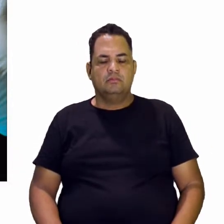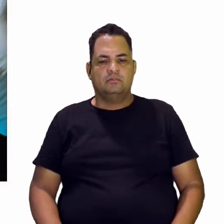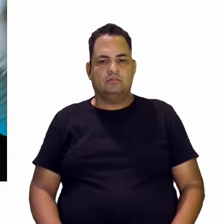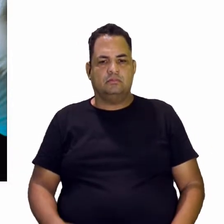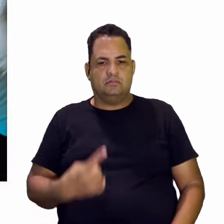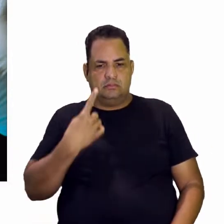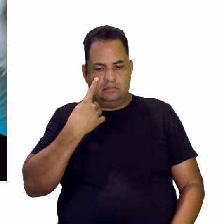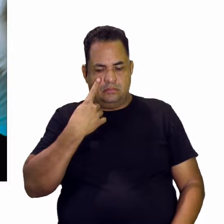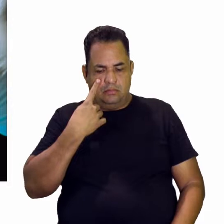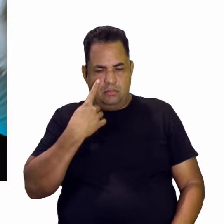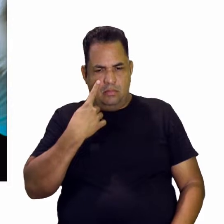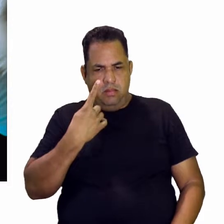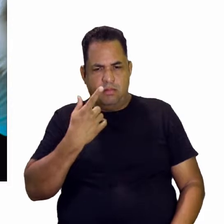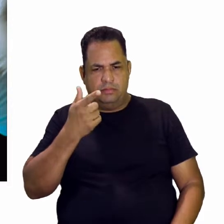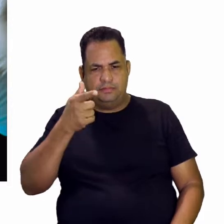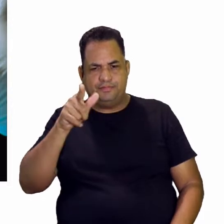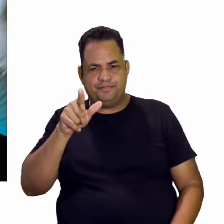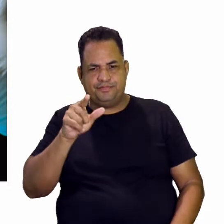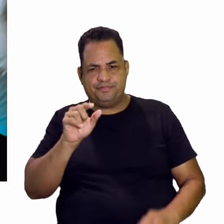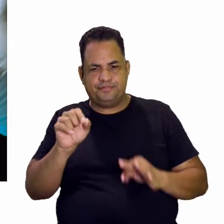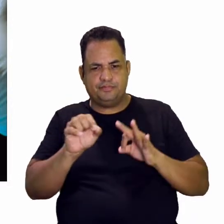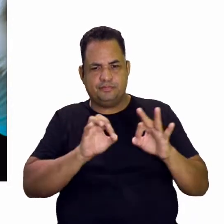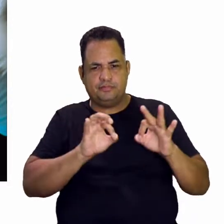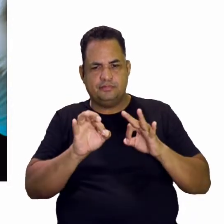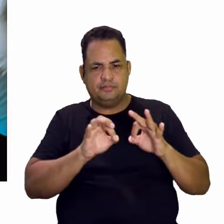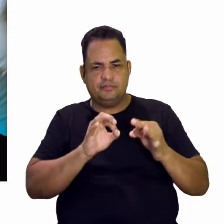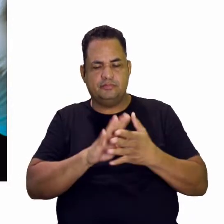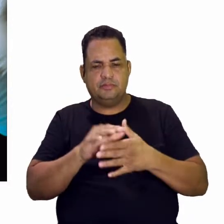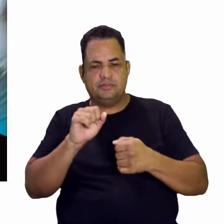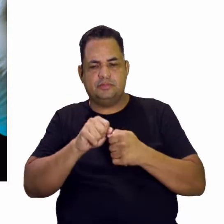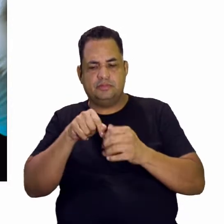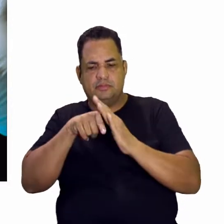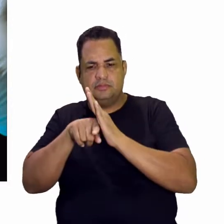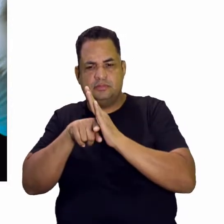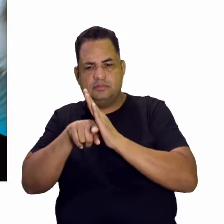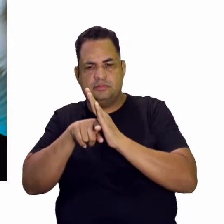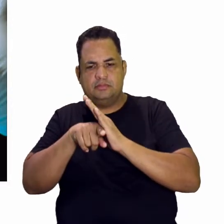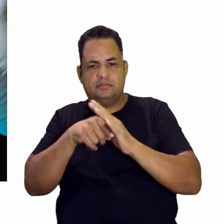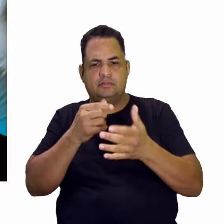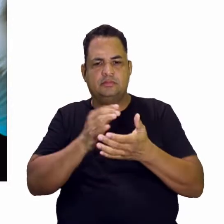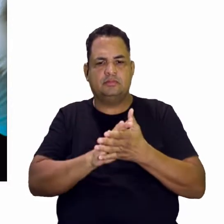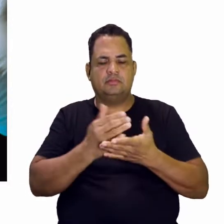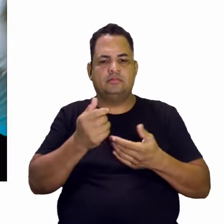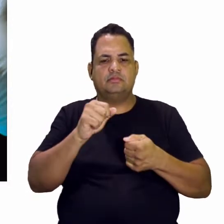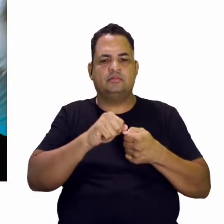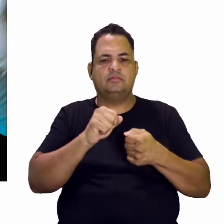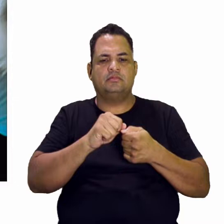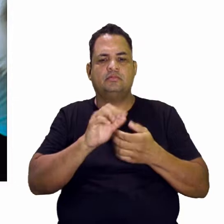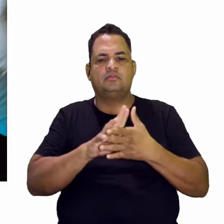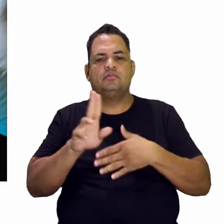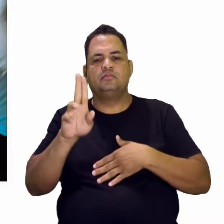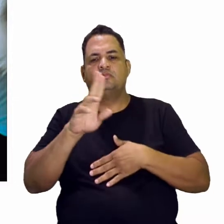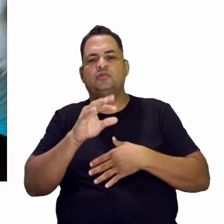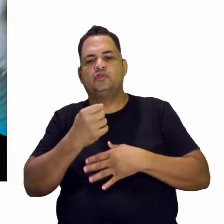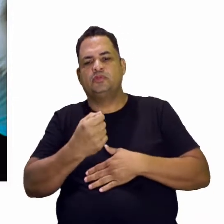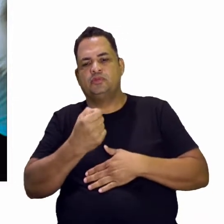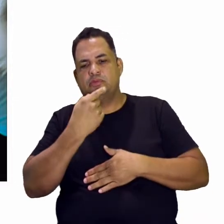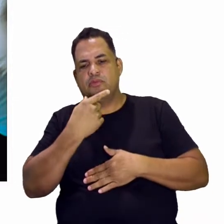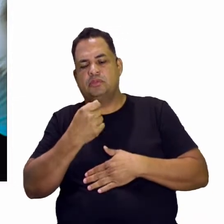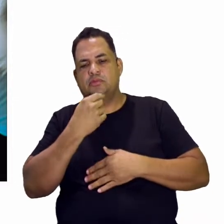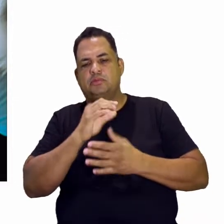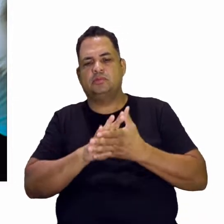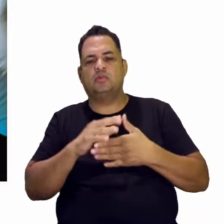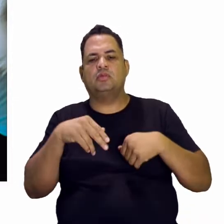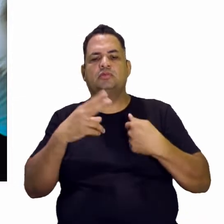esse cultivo, né, dessas bactérias para fazer os estudos necessários para testar o tipo de antibióticos, para saber quais tipos